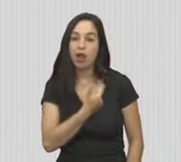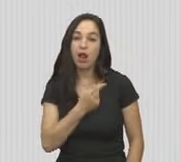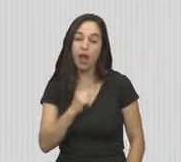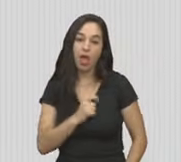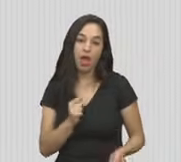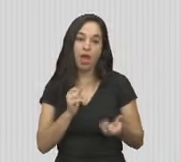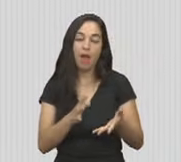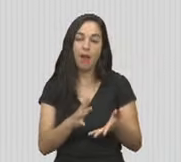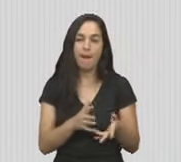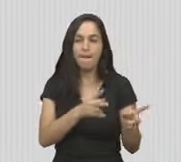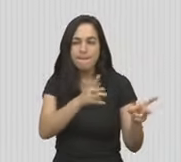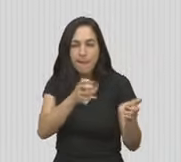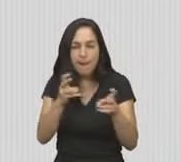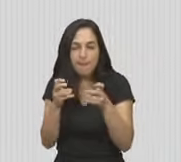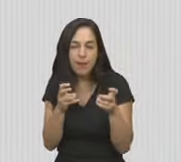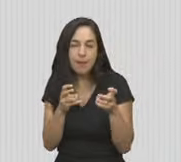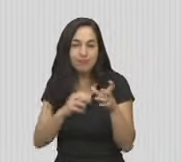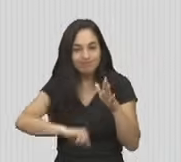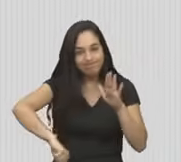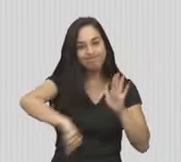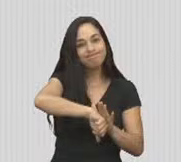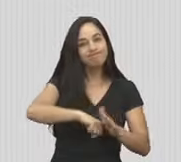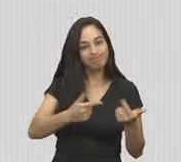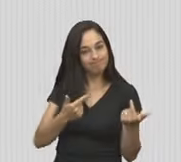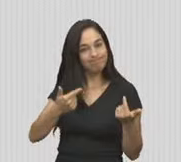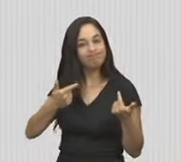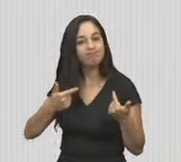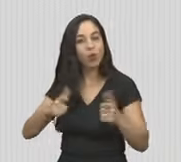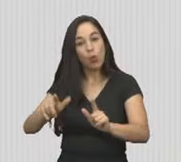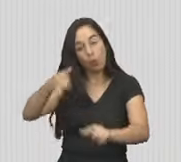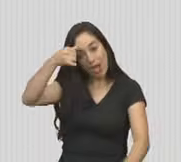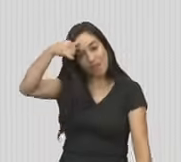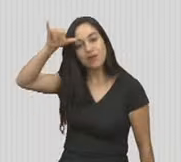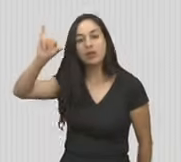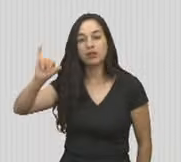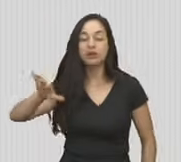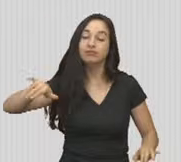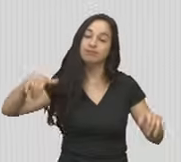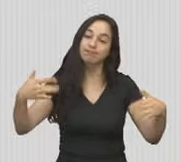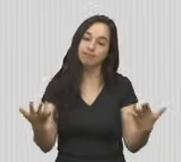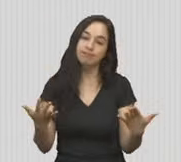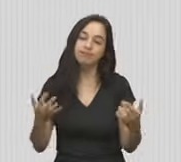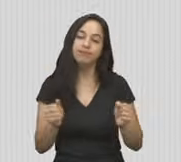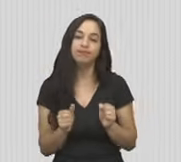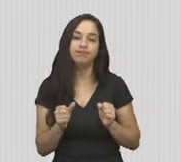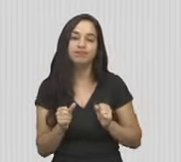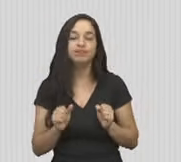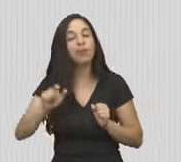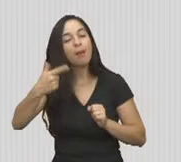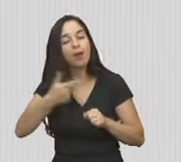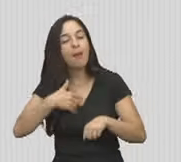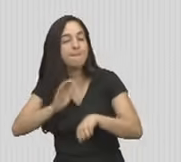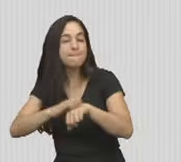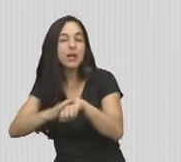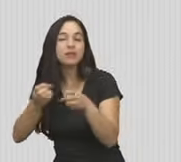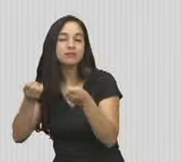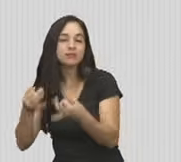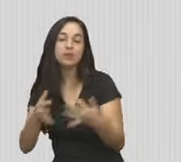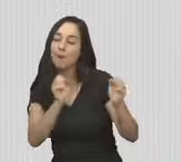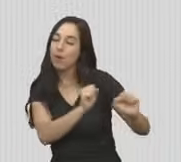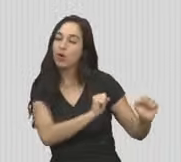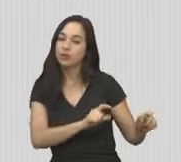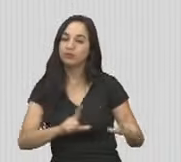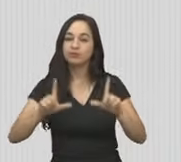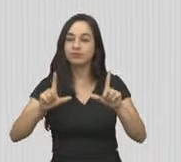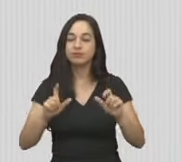antever uma situação criminosa. Então, nesse contexto, eu vou desdobrar mais para frente o que é o comportamento defensivo. Pode passar, por